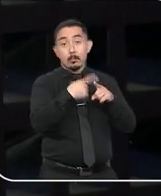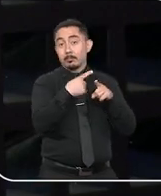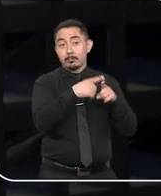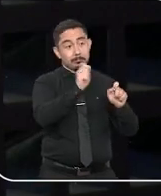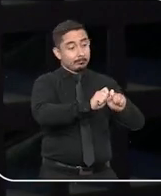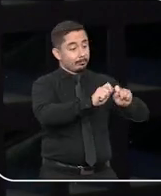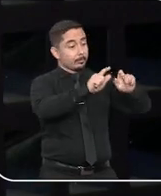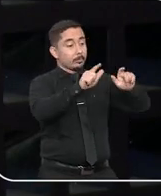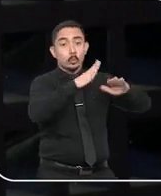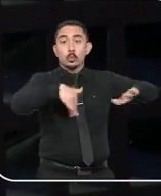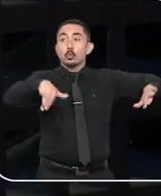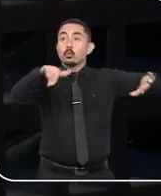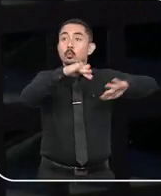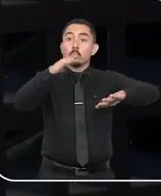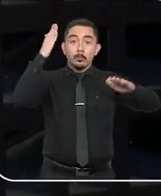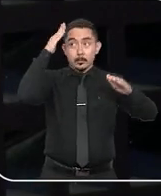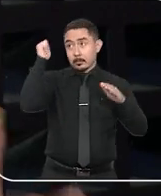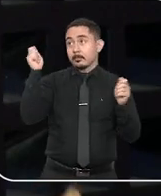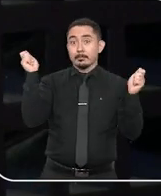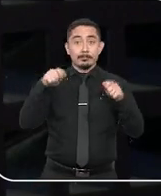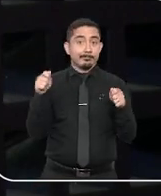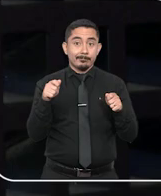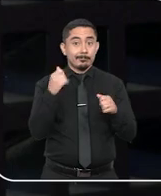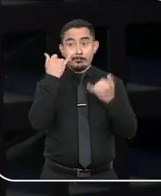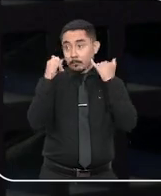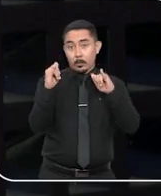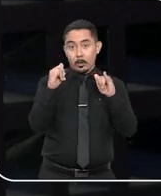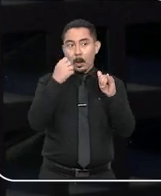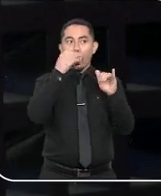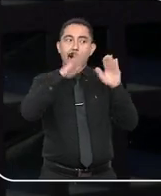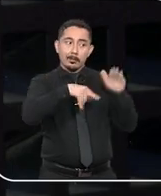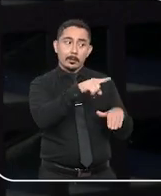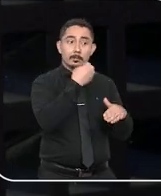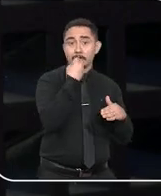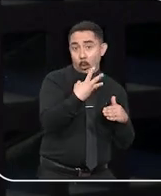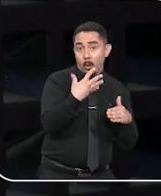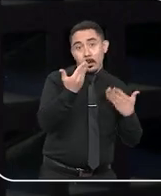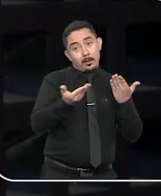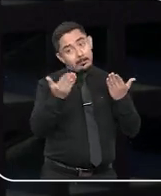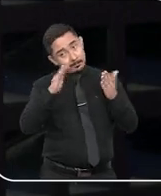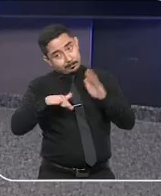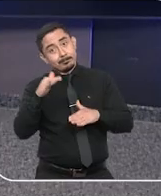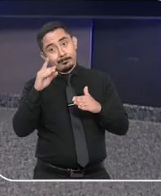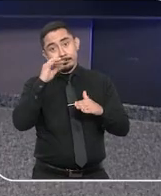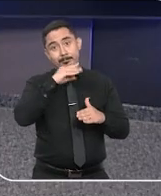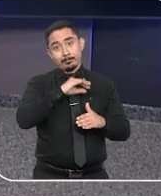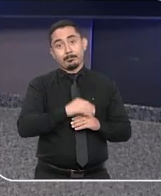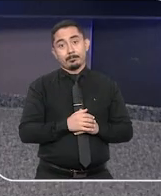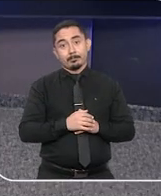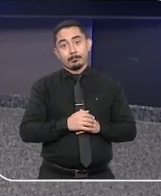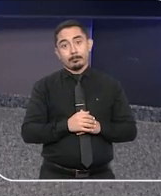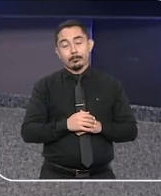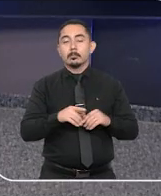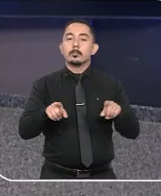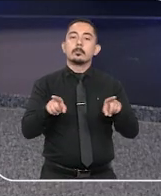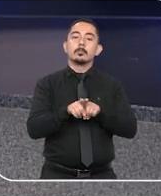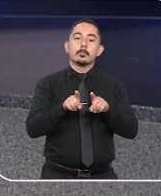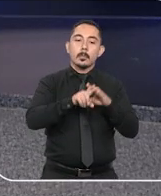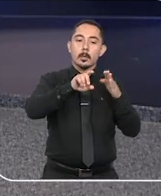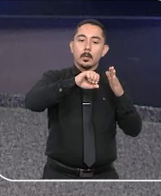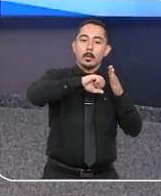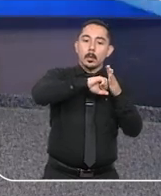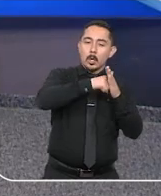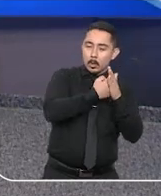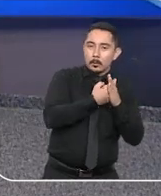janela para o mundo. Tudo pode acontecer por ali, de bom e de ruim. E foi suspensa por ministro